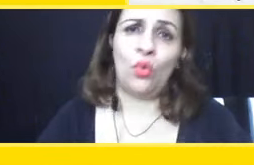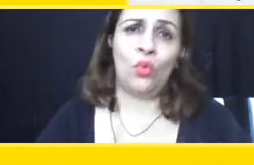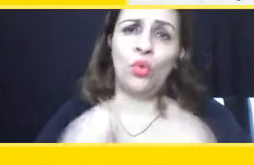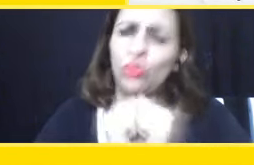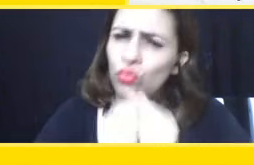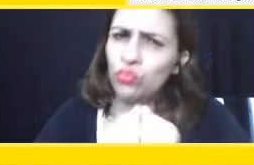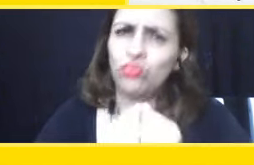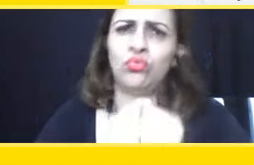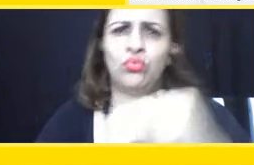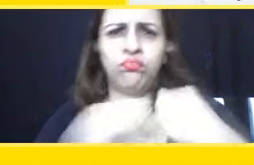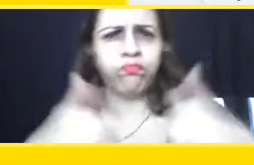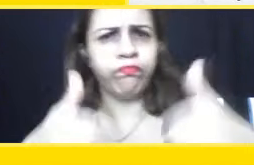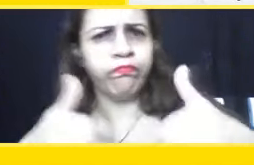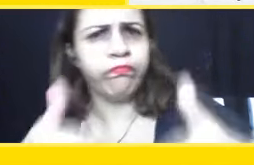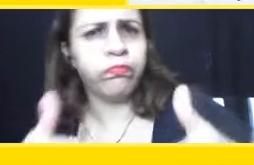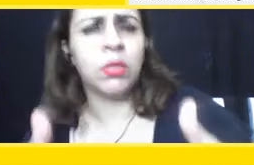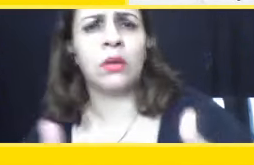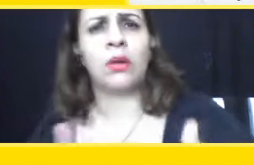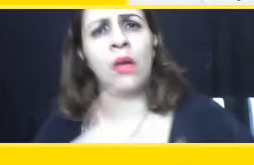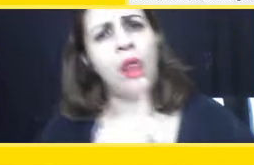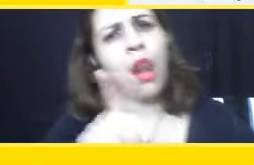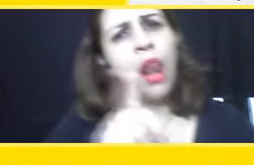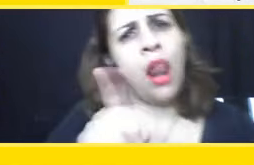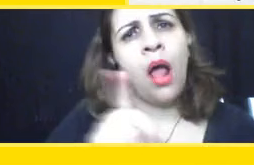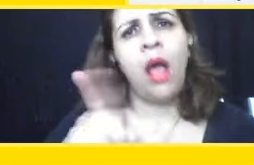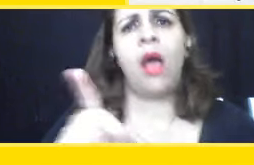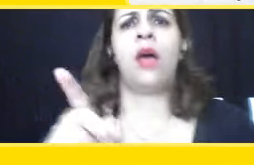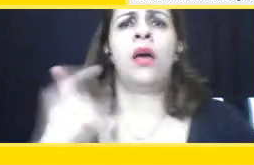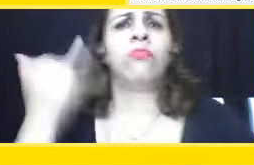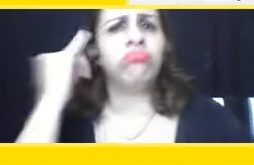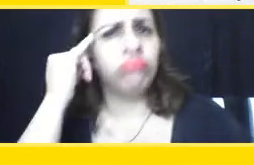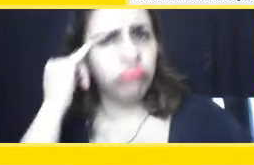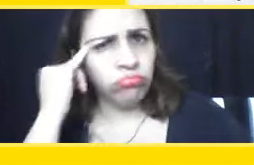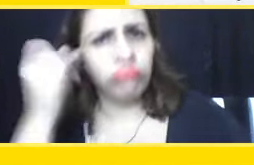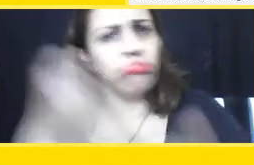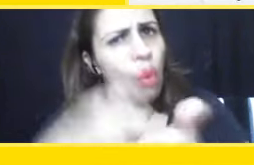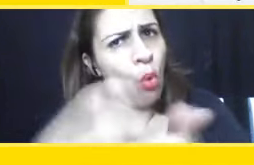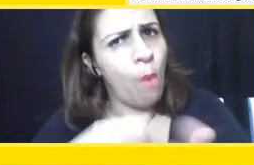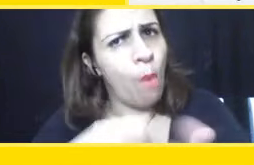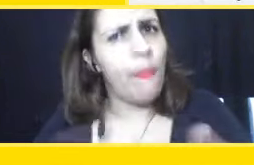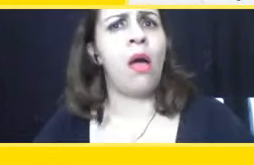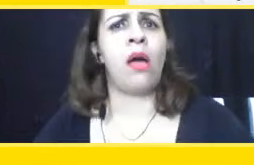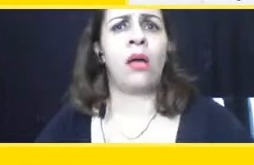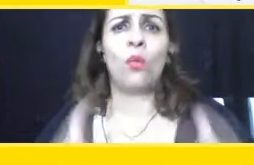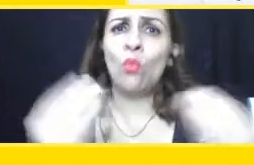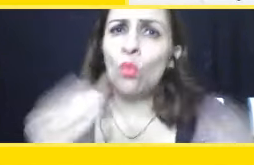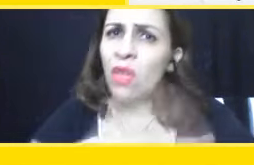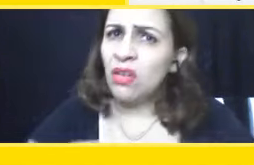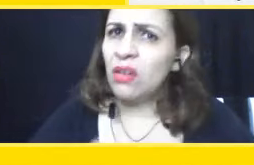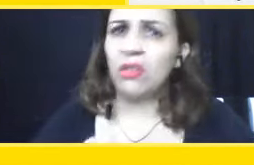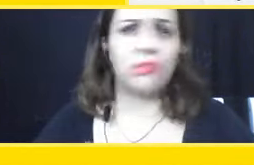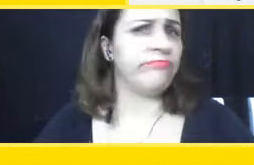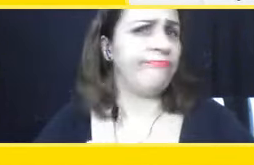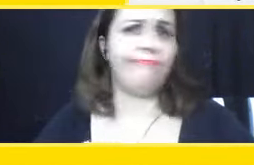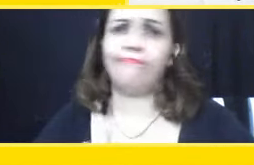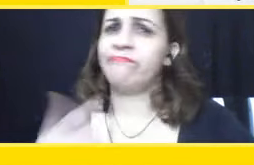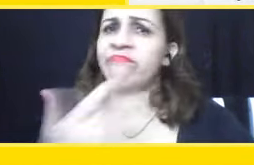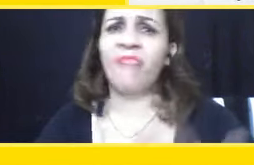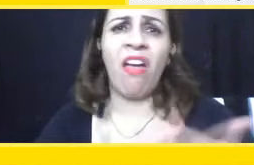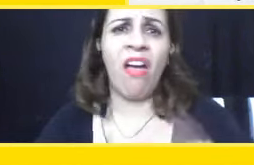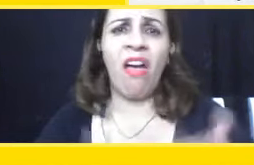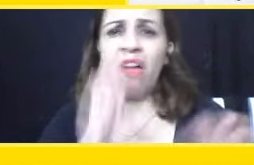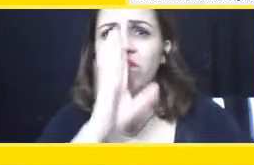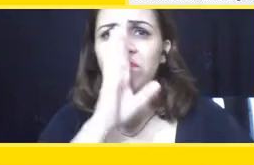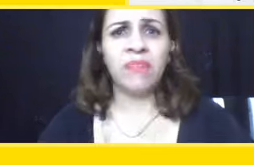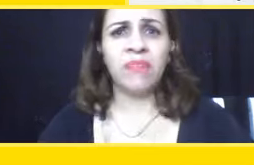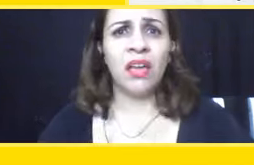conosco, fosse conosco lá no governador, cobrar. Muitas crianças que não têm os atendimentos, o senhor sabe que se